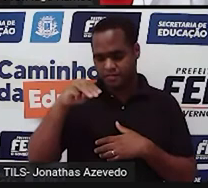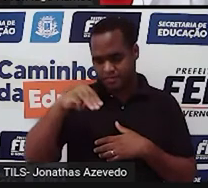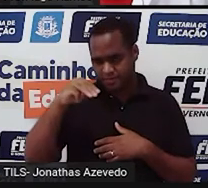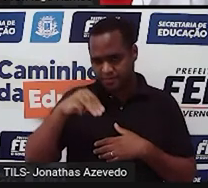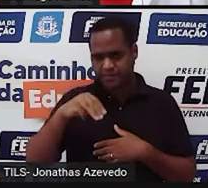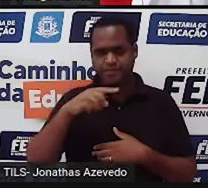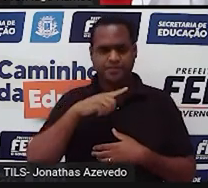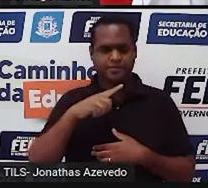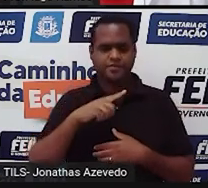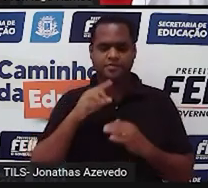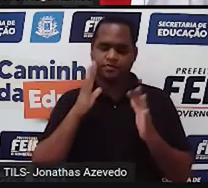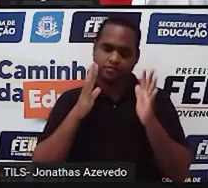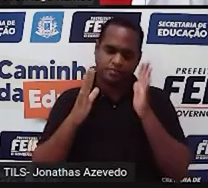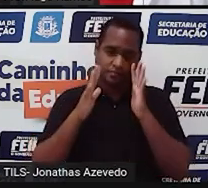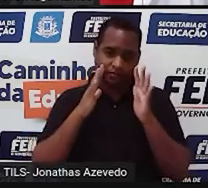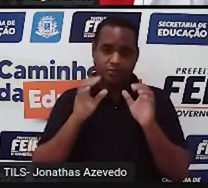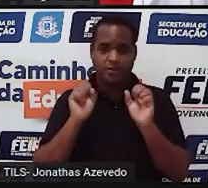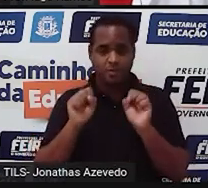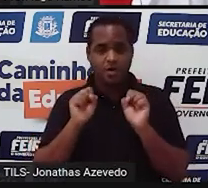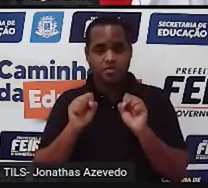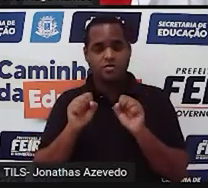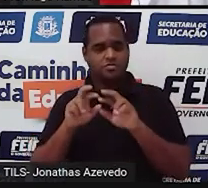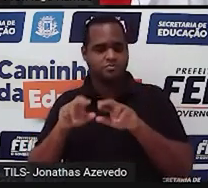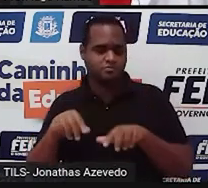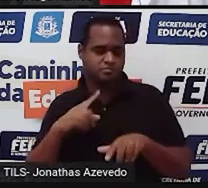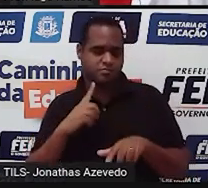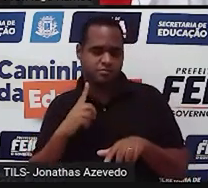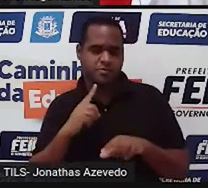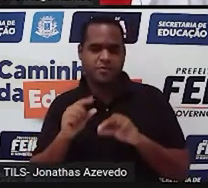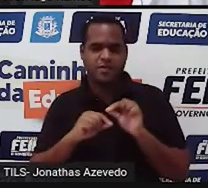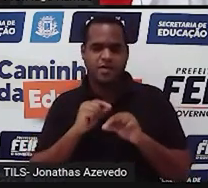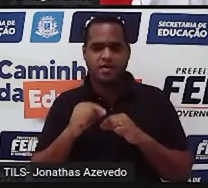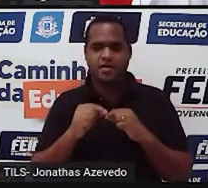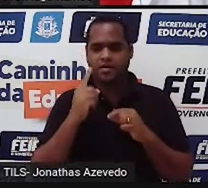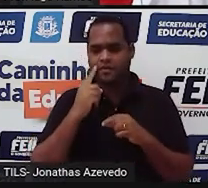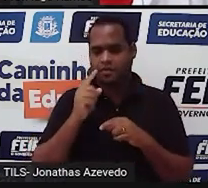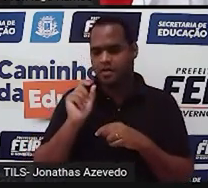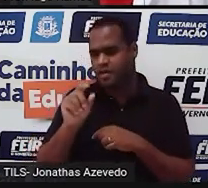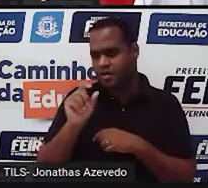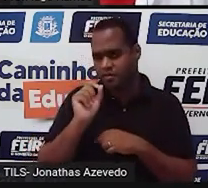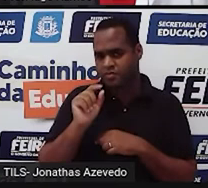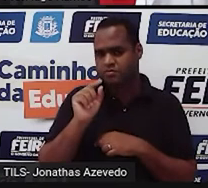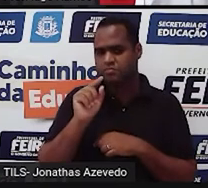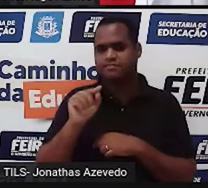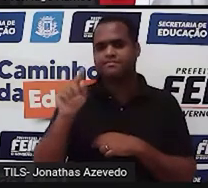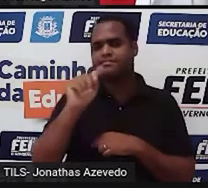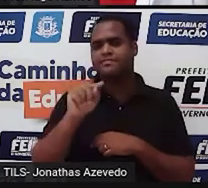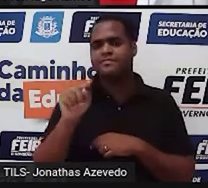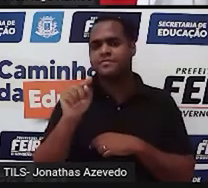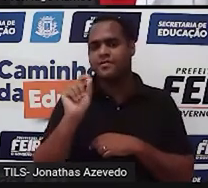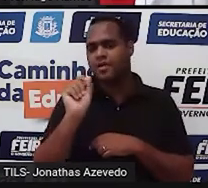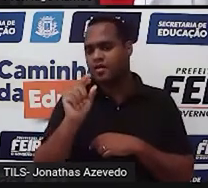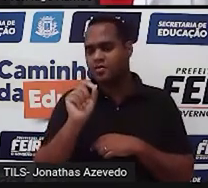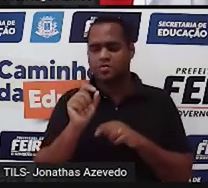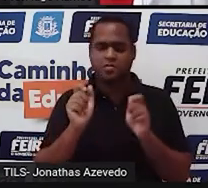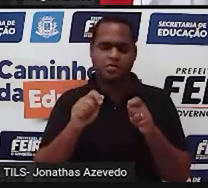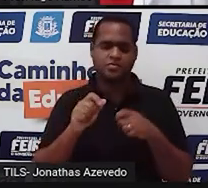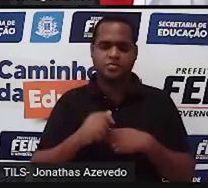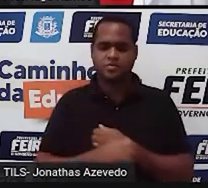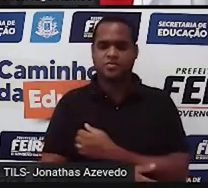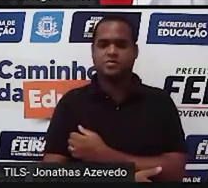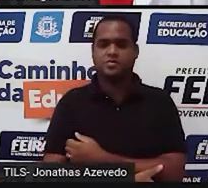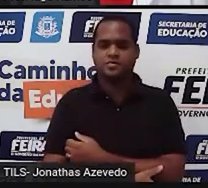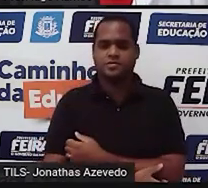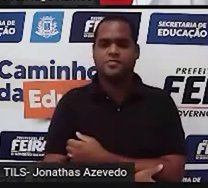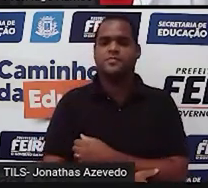colocar aqui ó o poço mais aqui em cima né Aonde eu tô colocando aqui uma bolinha azul sei lá né porque a